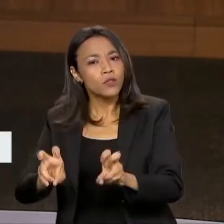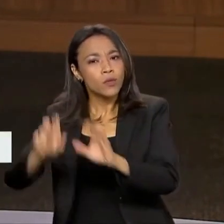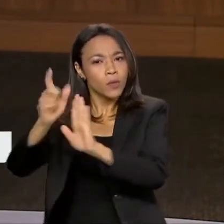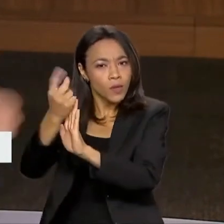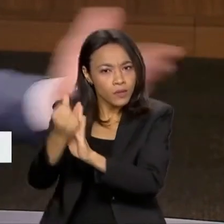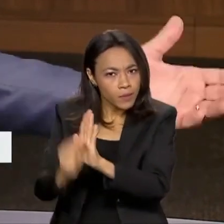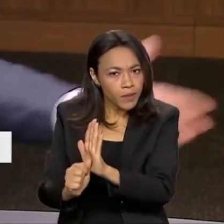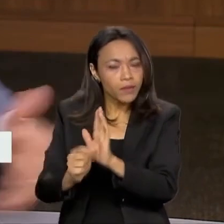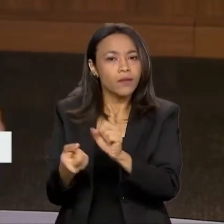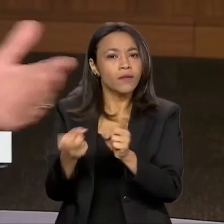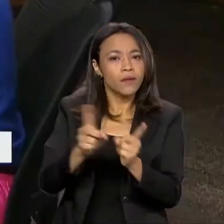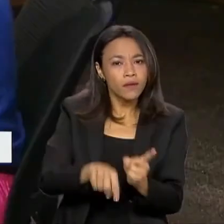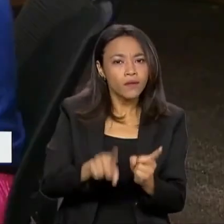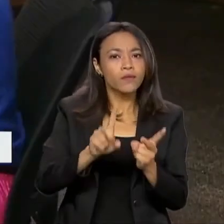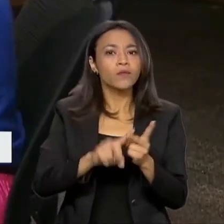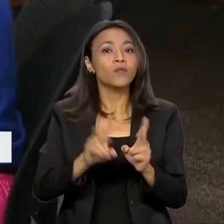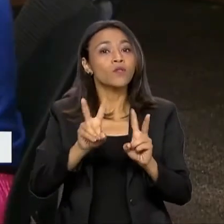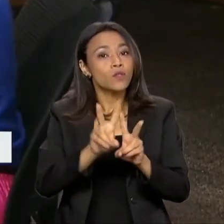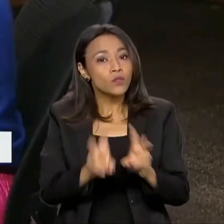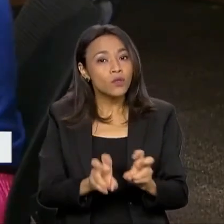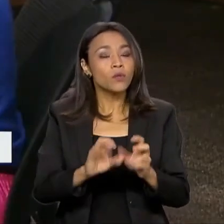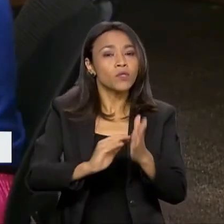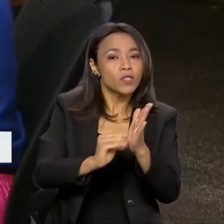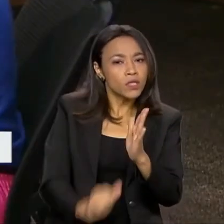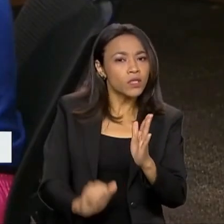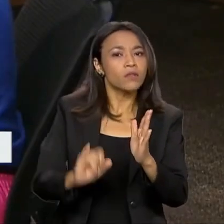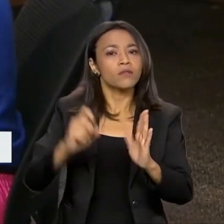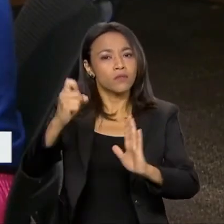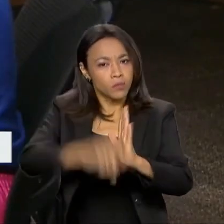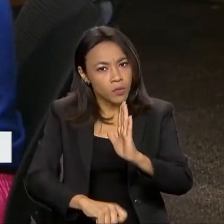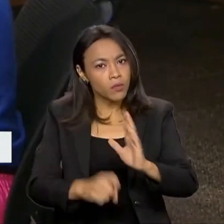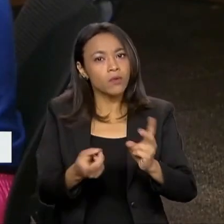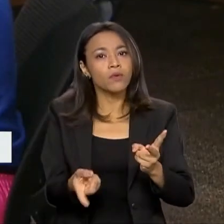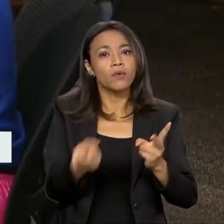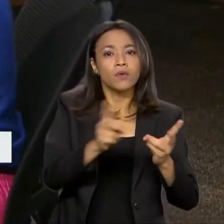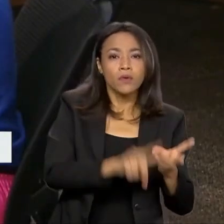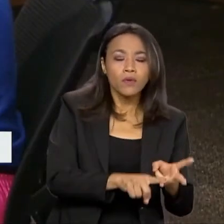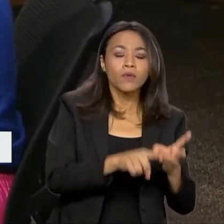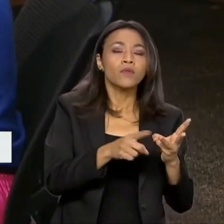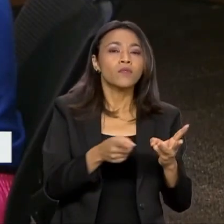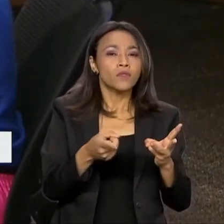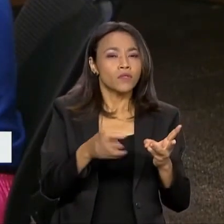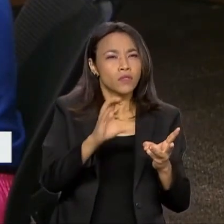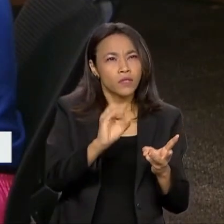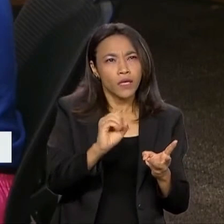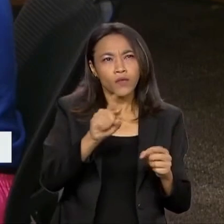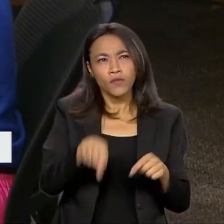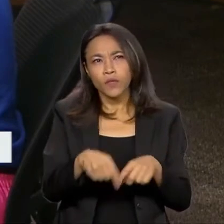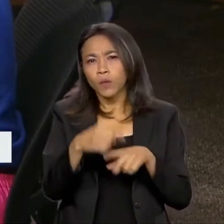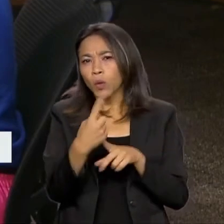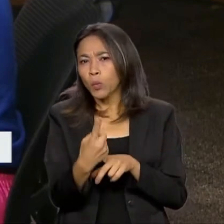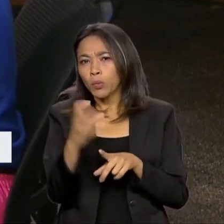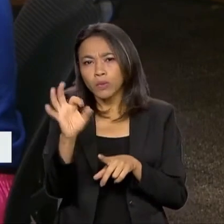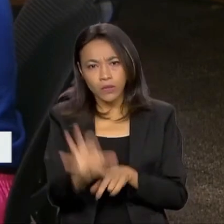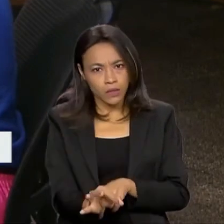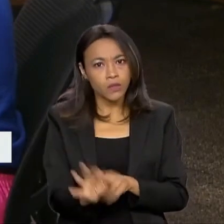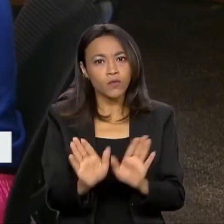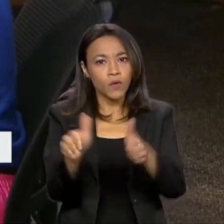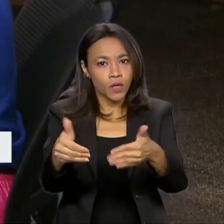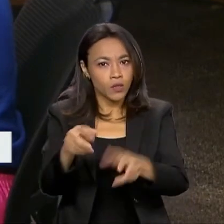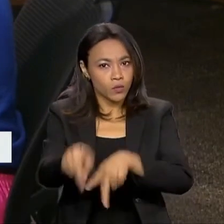de isenções fiscais desonerações fiscais para uma camada de 0,1% da população